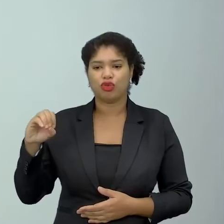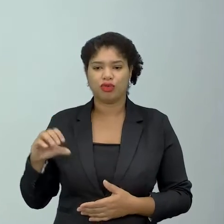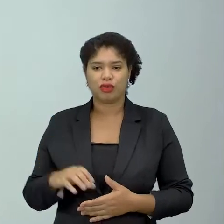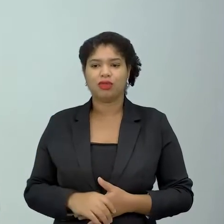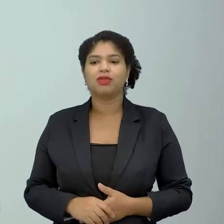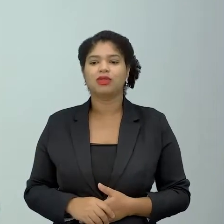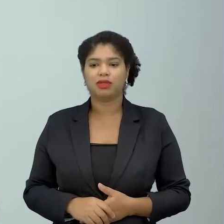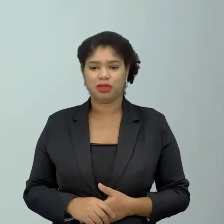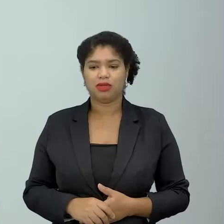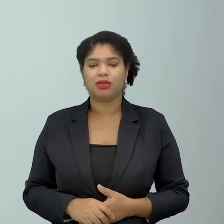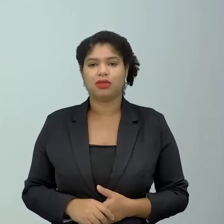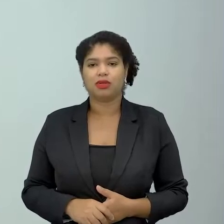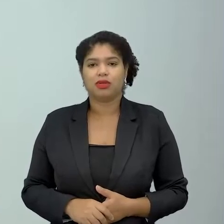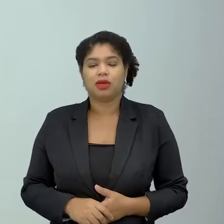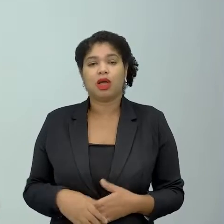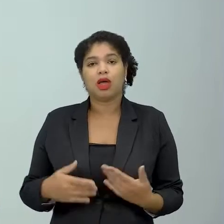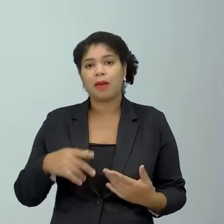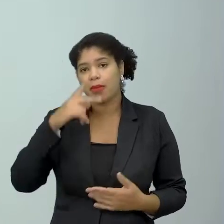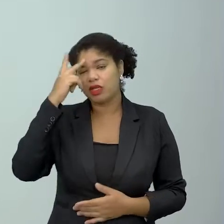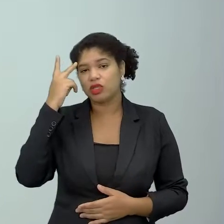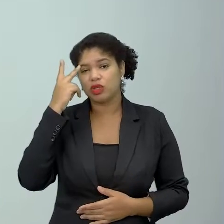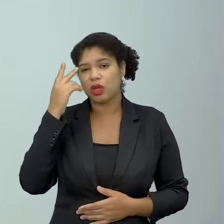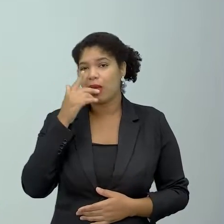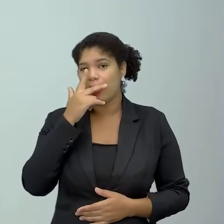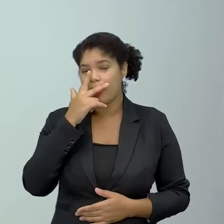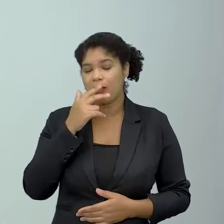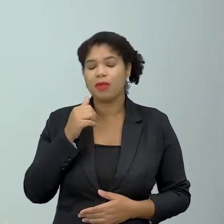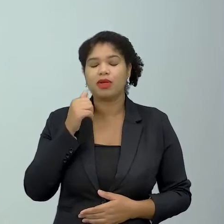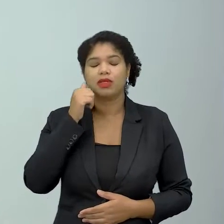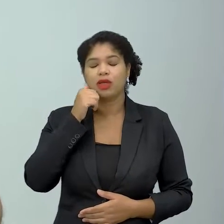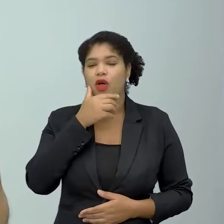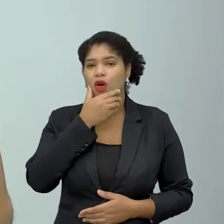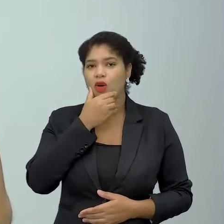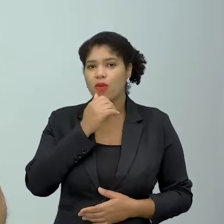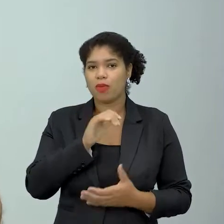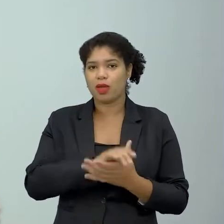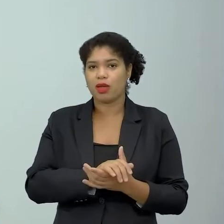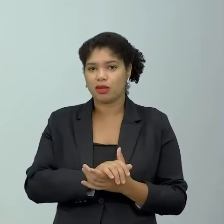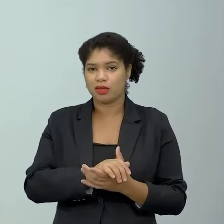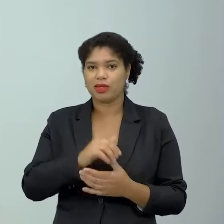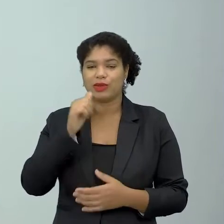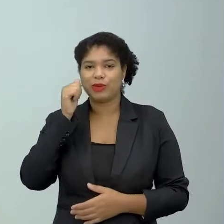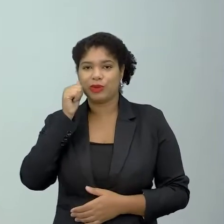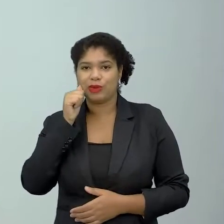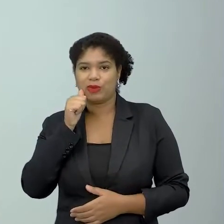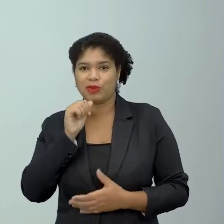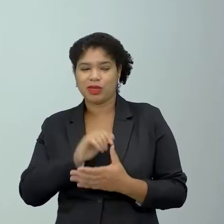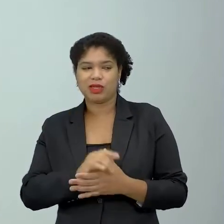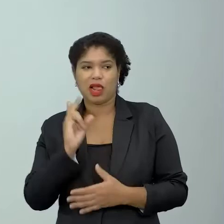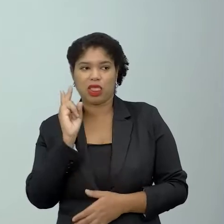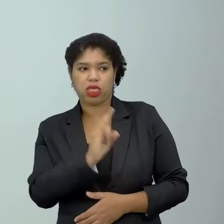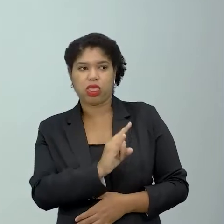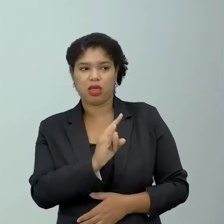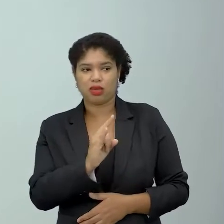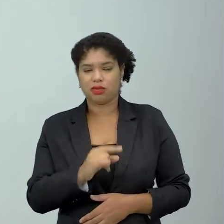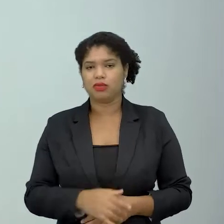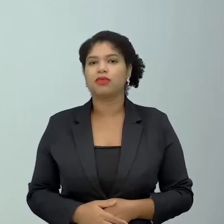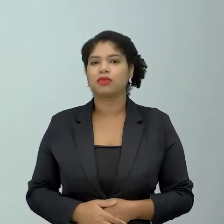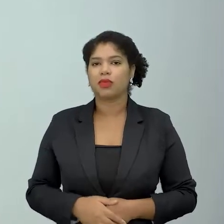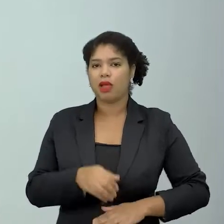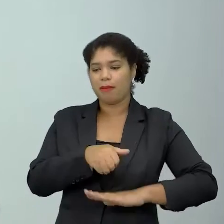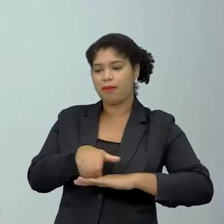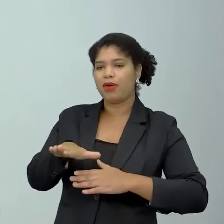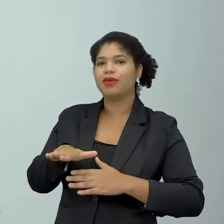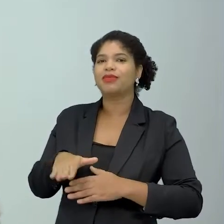ó, o cara foi traído pela esposa e ele expulsou a esposa de casa. É isso. Aconteceu a